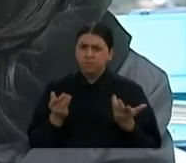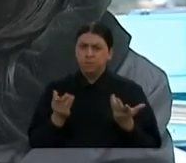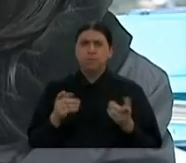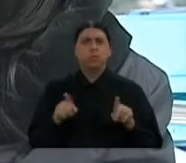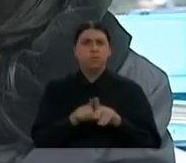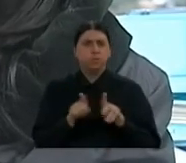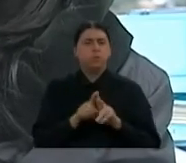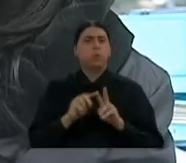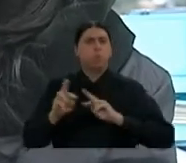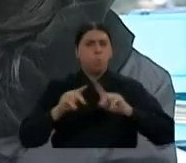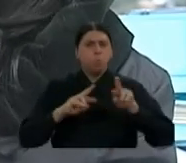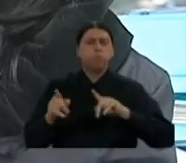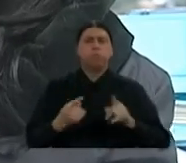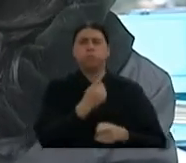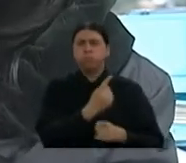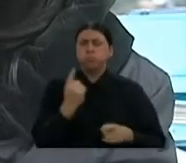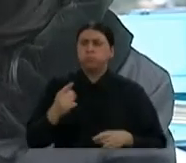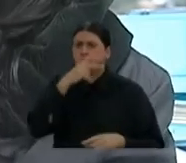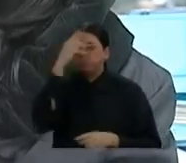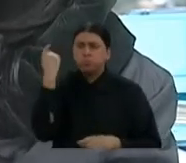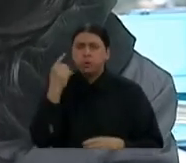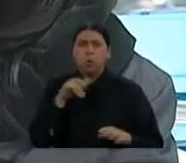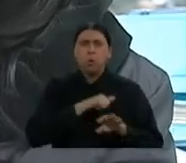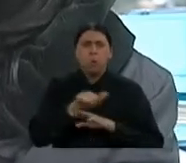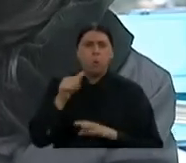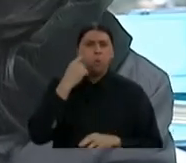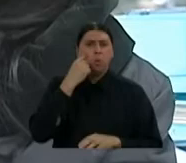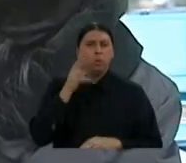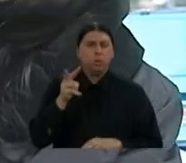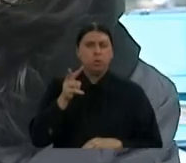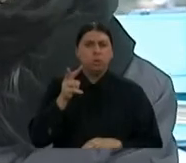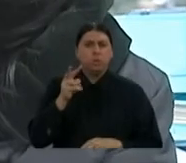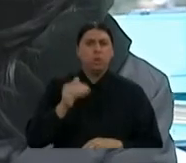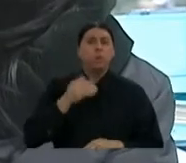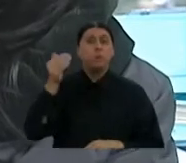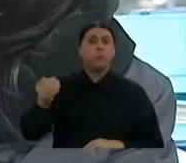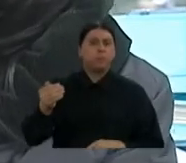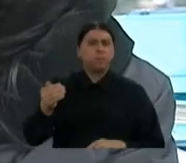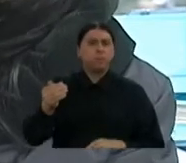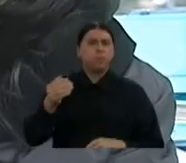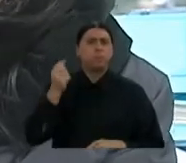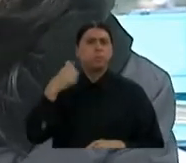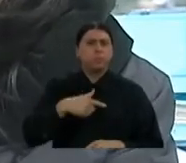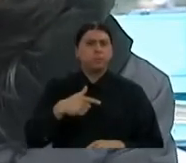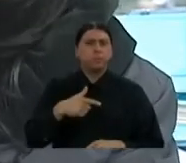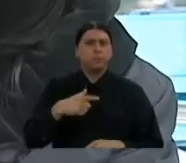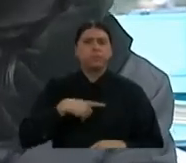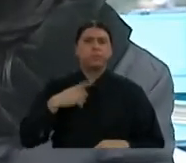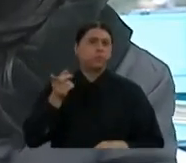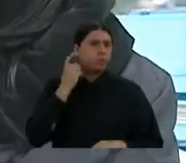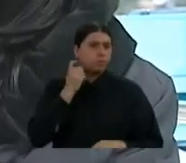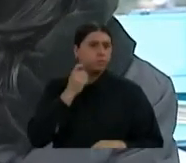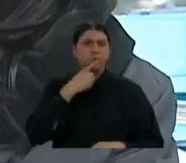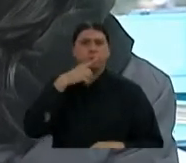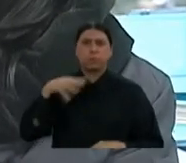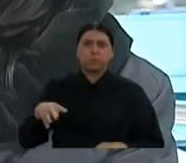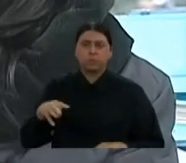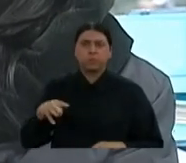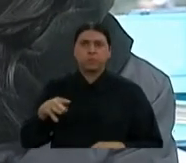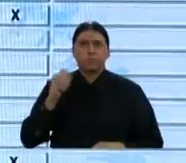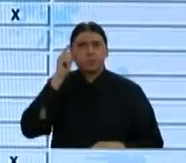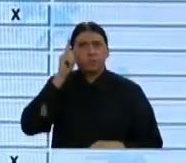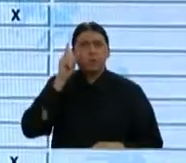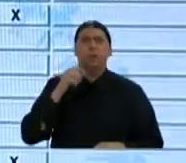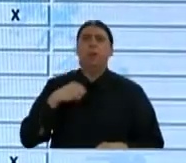assim conseguem enxergar o além disso quando o homem da criança ou do adolescente e